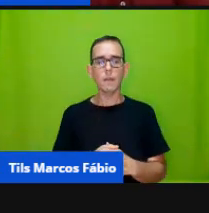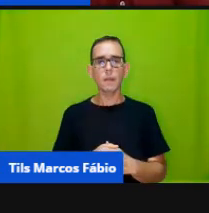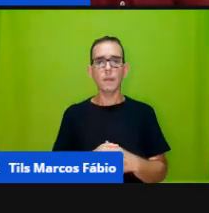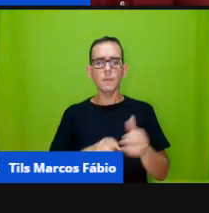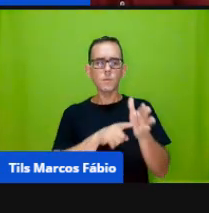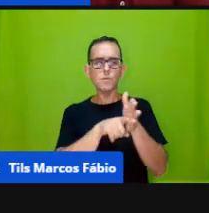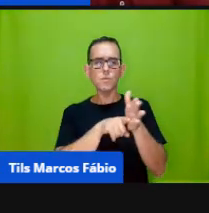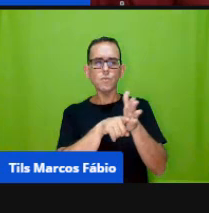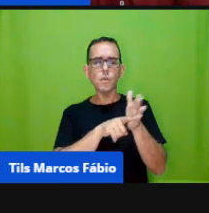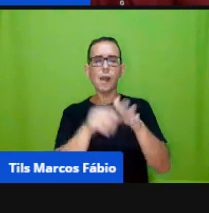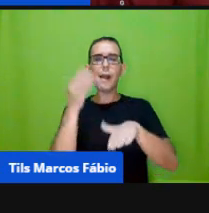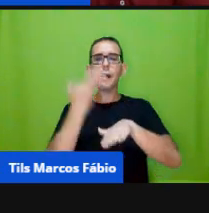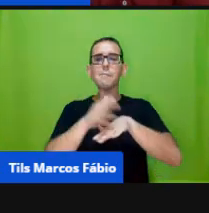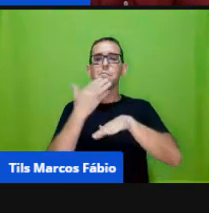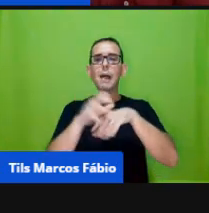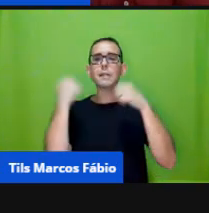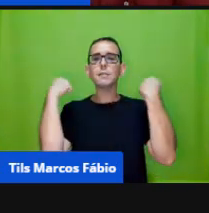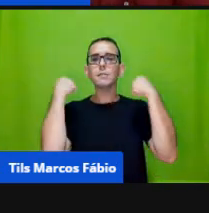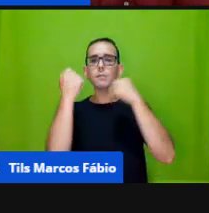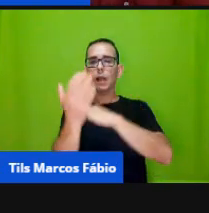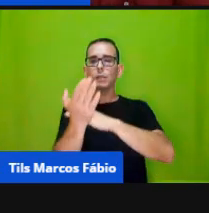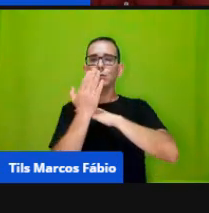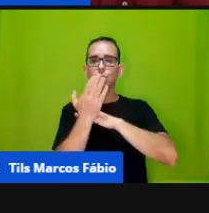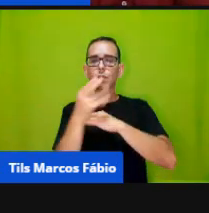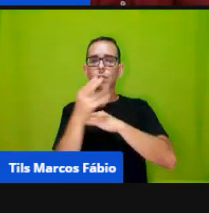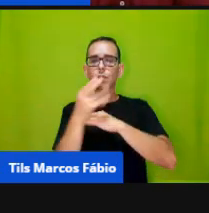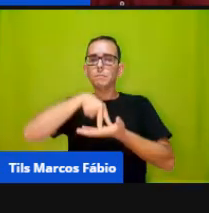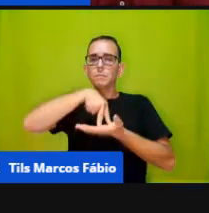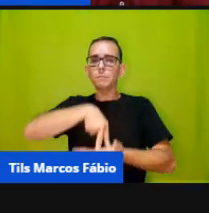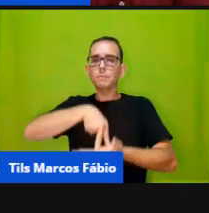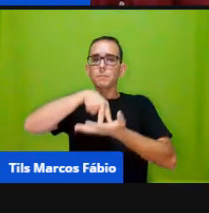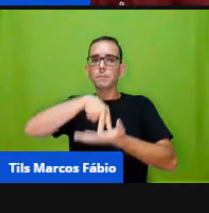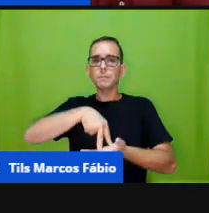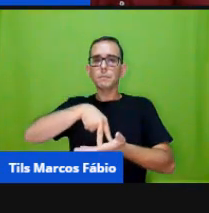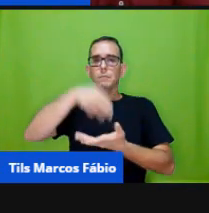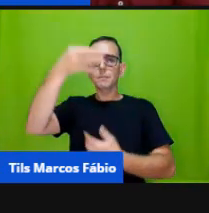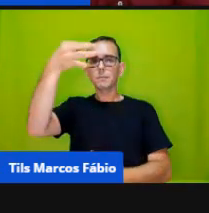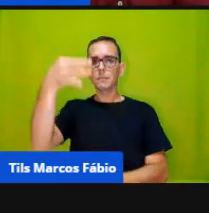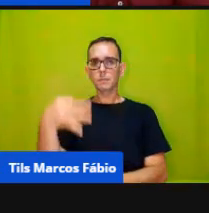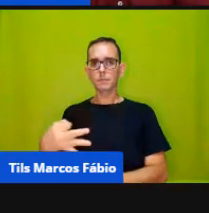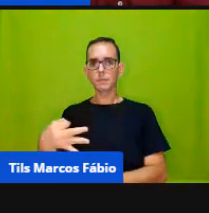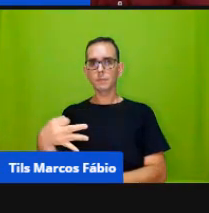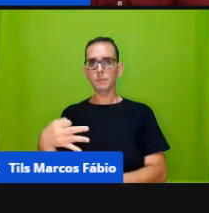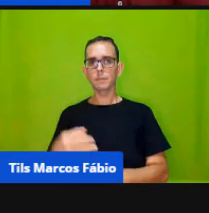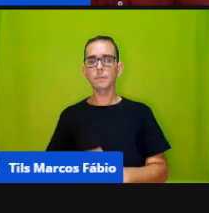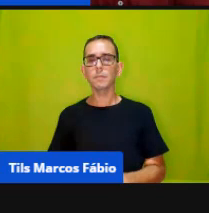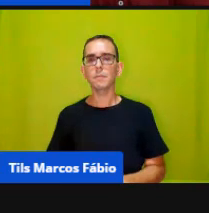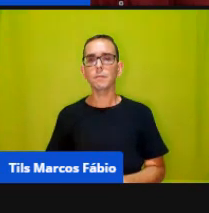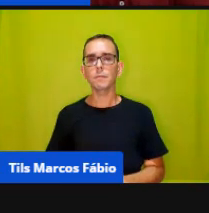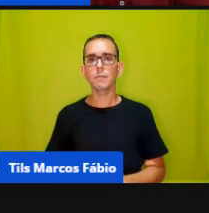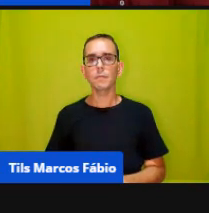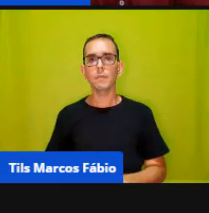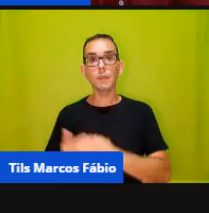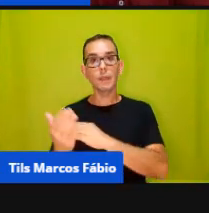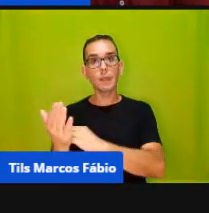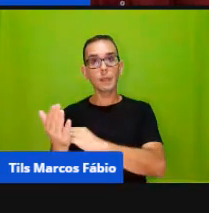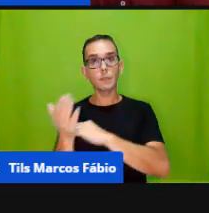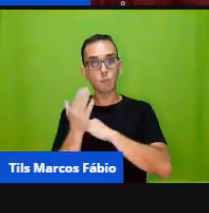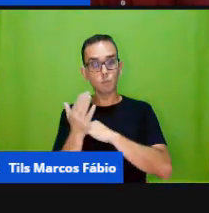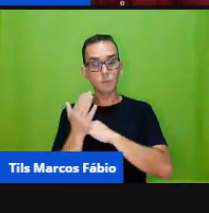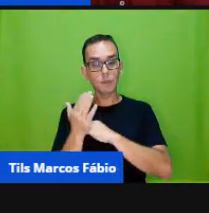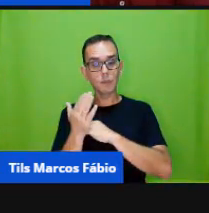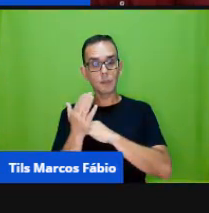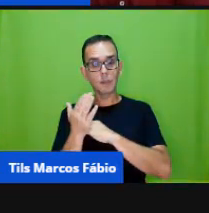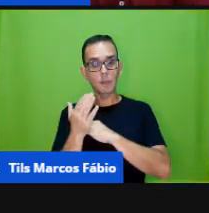a prática esportiva ajuda a manter o peso ideal, né? Aí ajuda a manter o